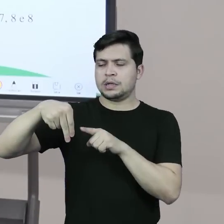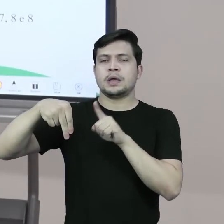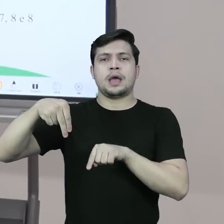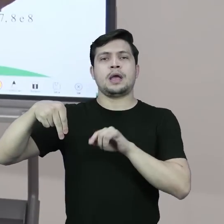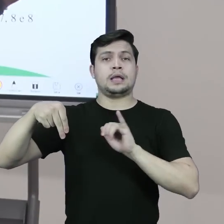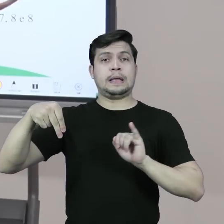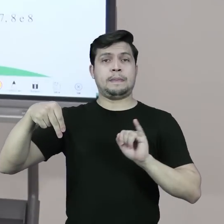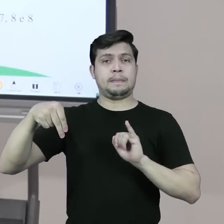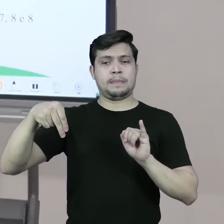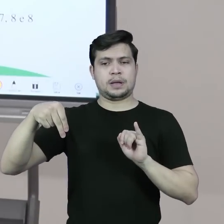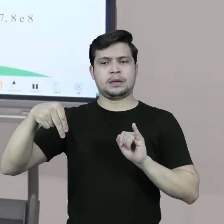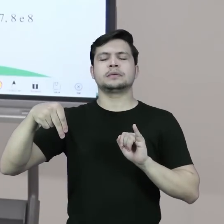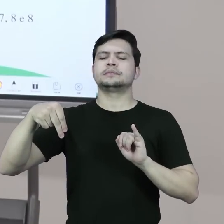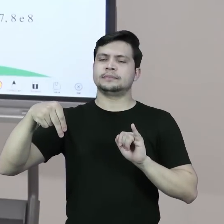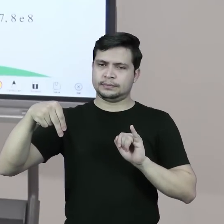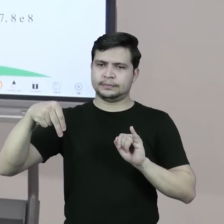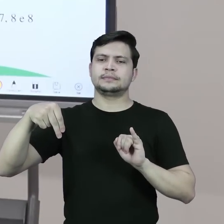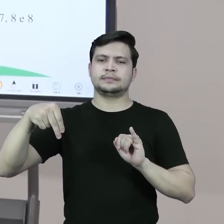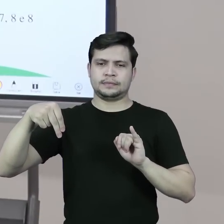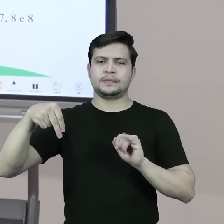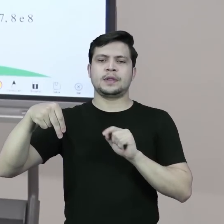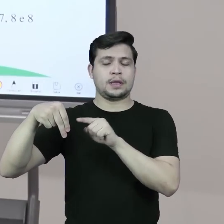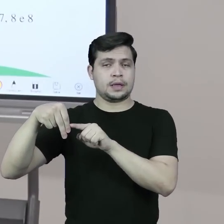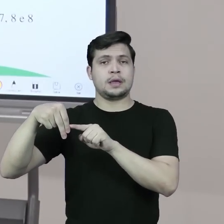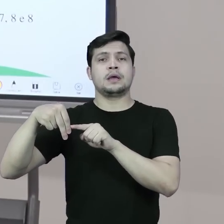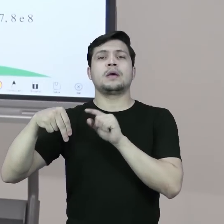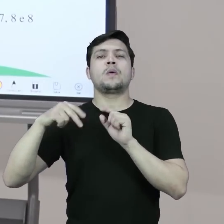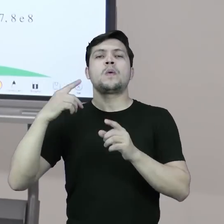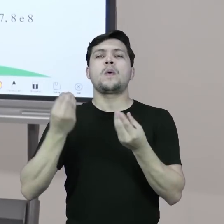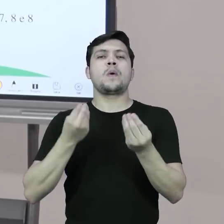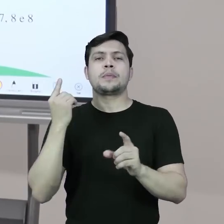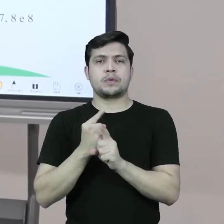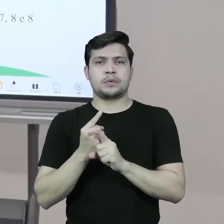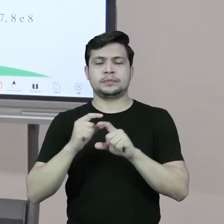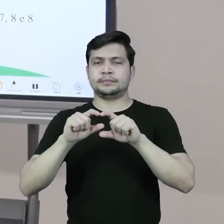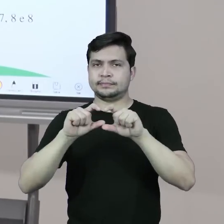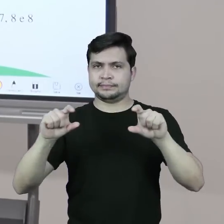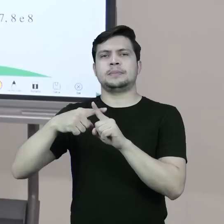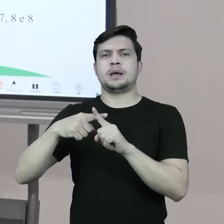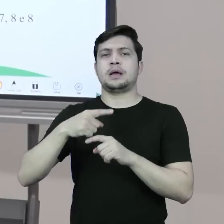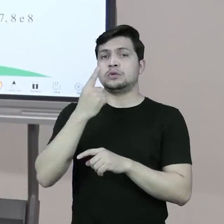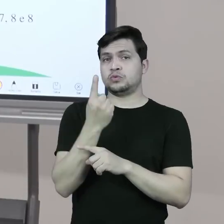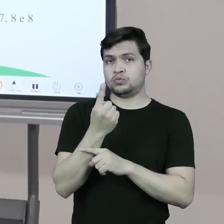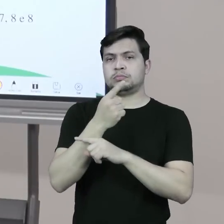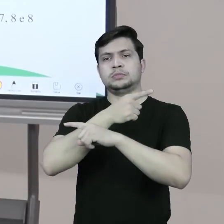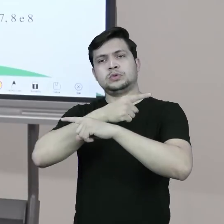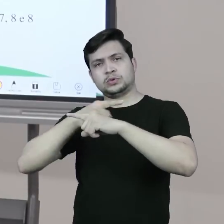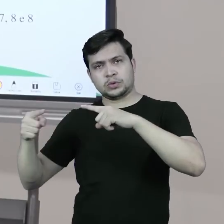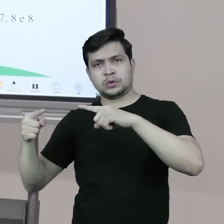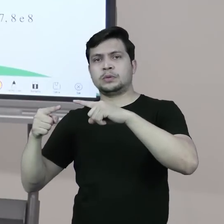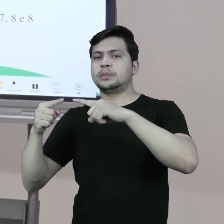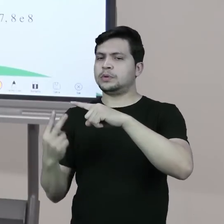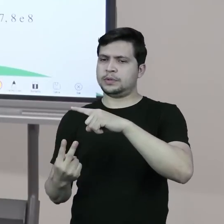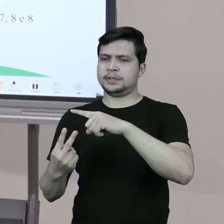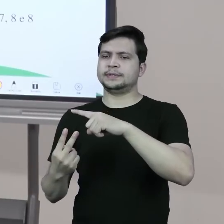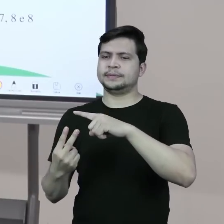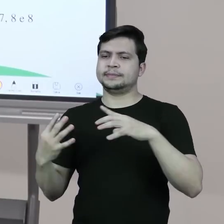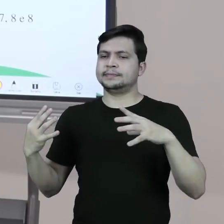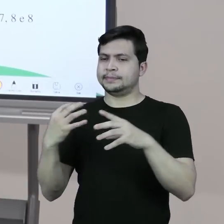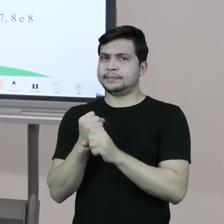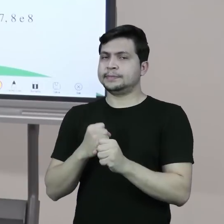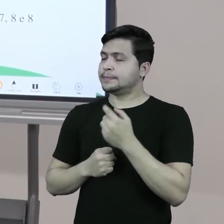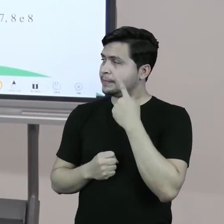aparece 9 vezes. Só que aqui é que fica a jogadinha da questão. A questão, ela tem os